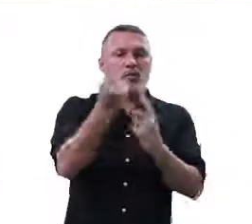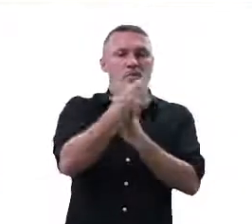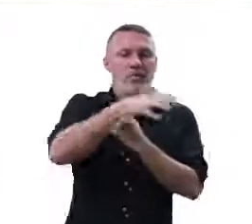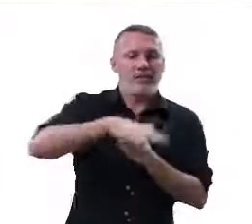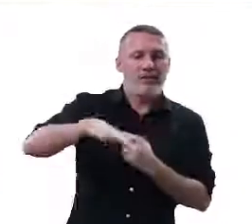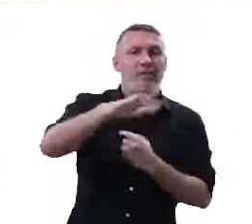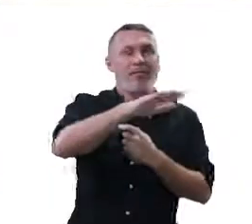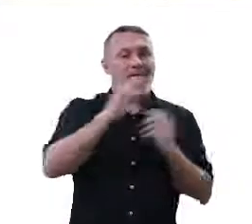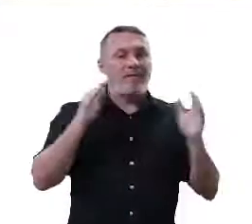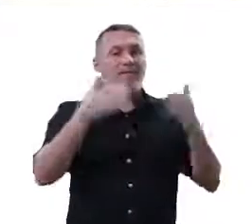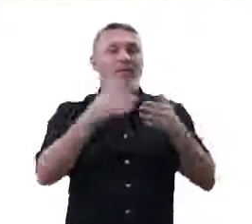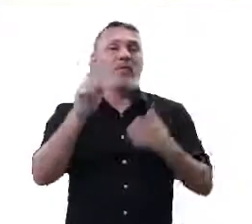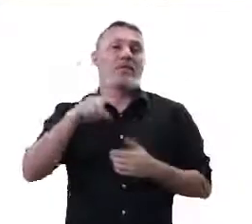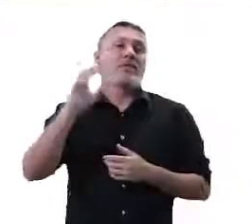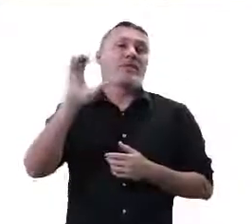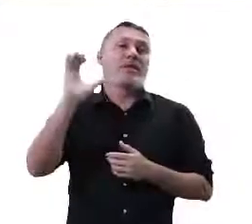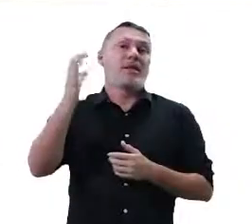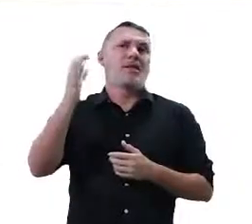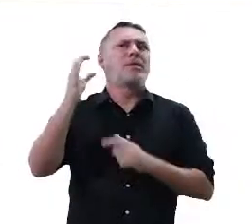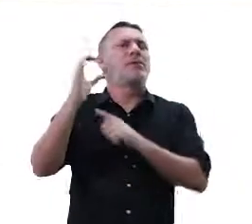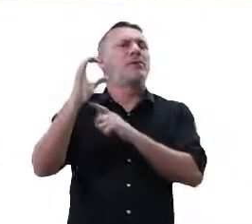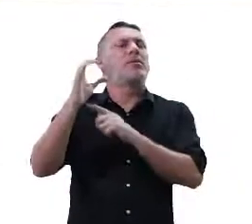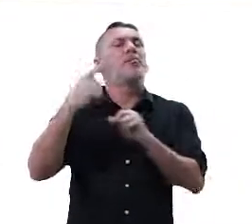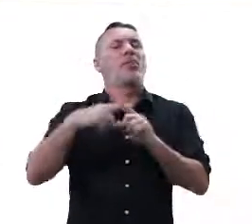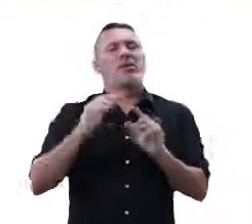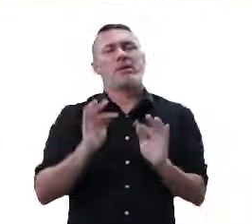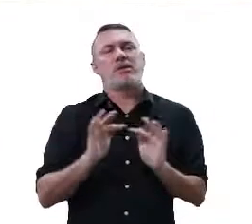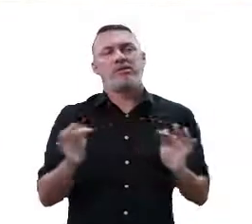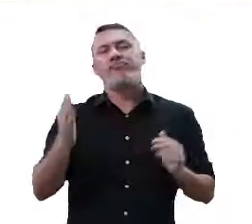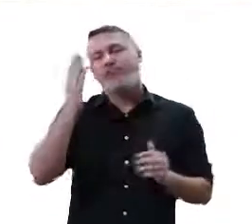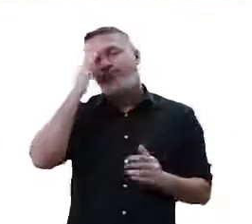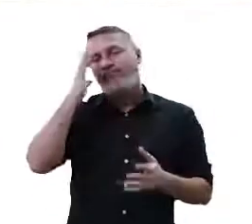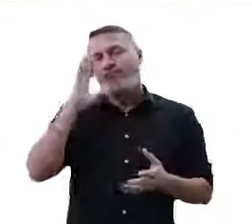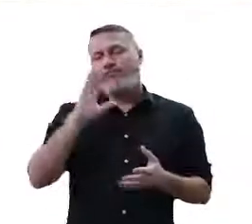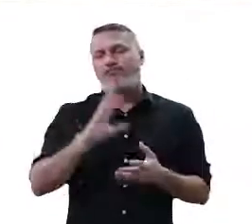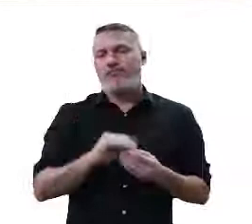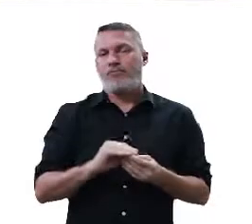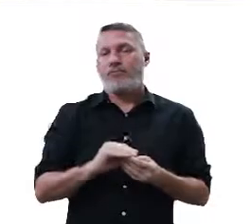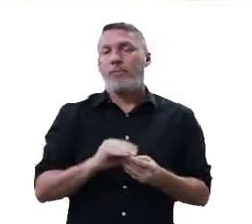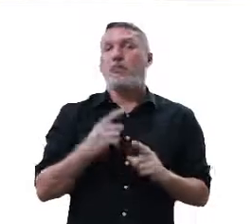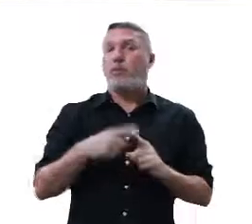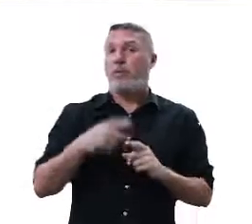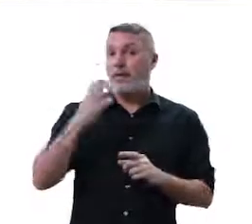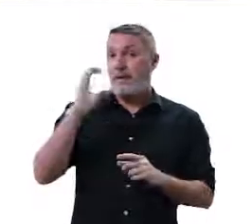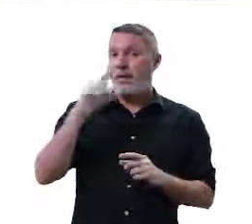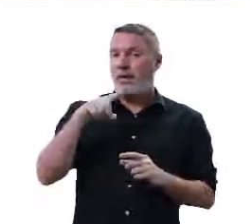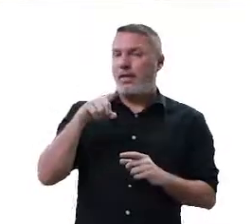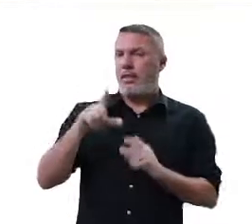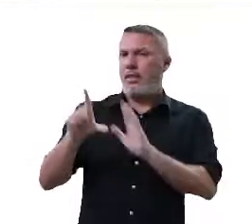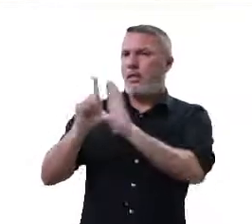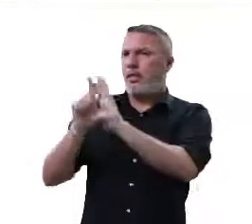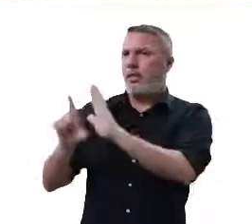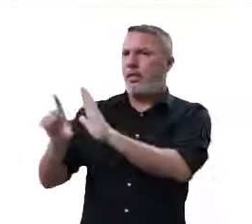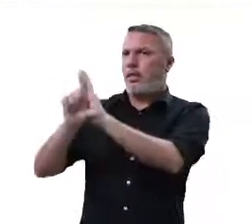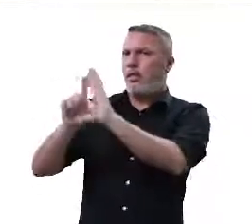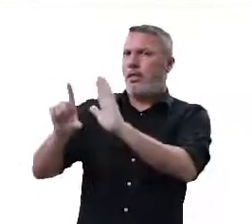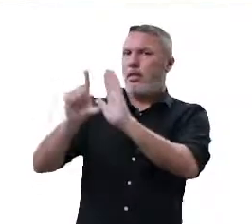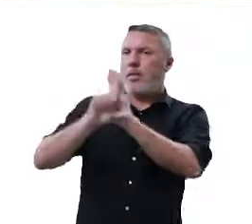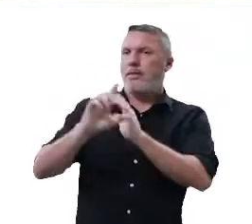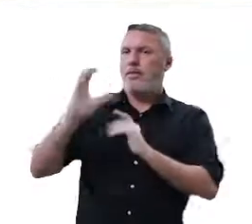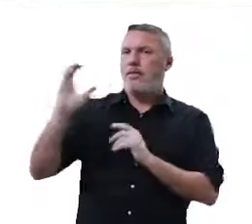seu socialismo de científico? Por uma razão muito simples. Ele pega as